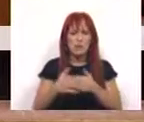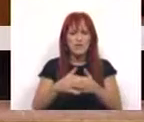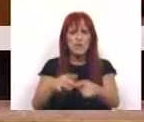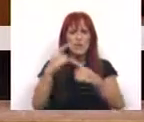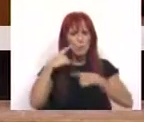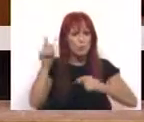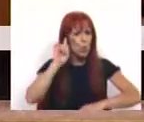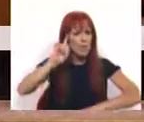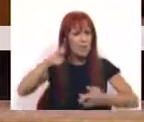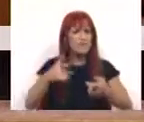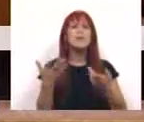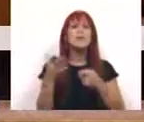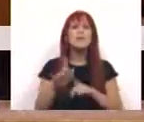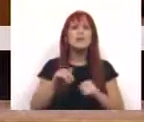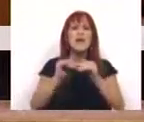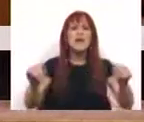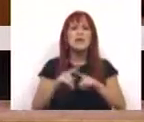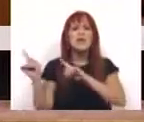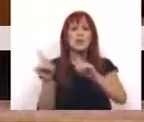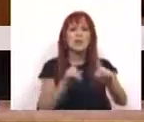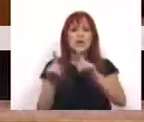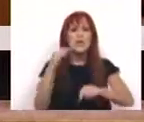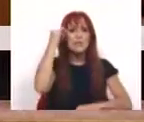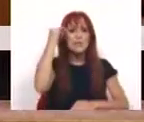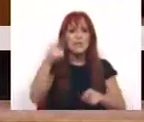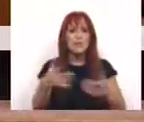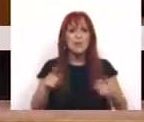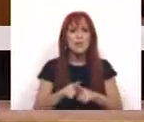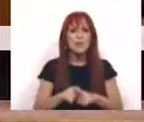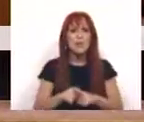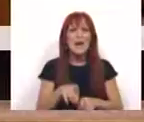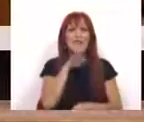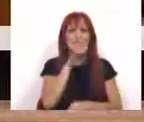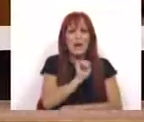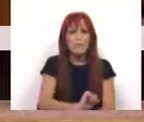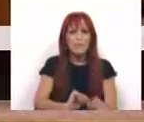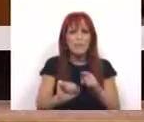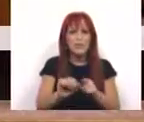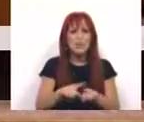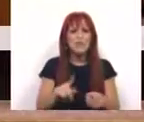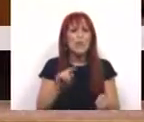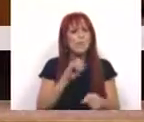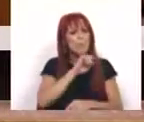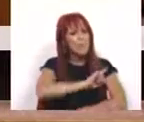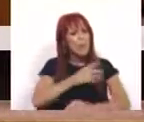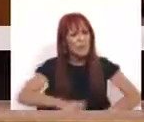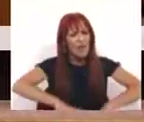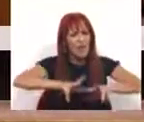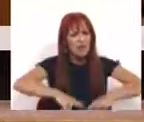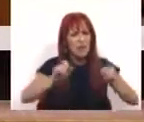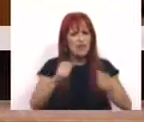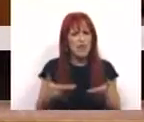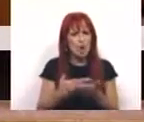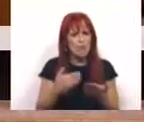público de qualidade, nomeadamente ao nível dos transportes e, em particular, da ferrovia, com vista a potenciar o desenvolvimento da